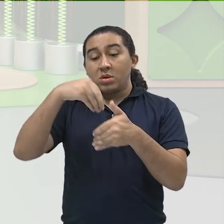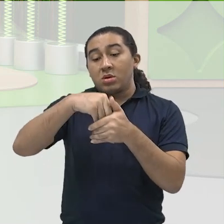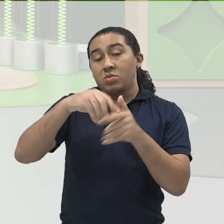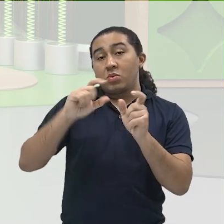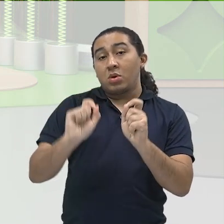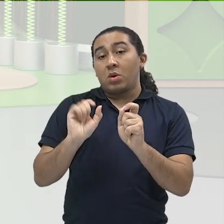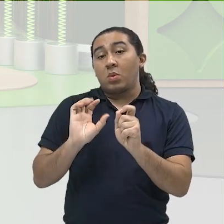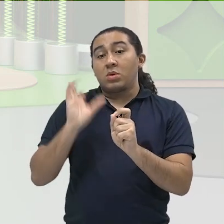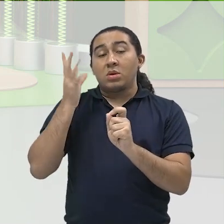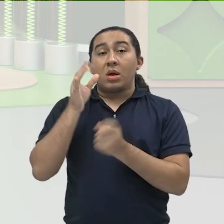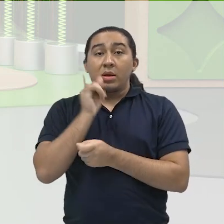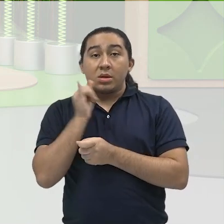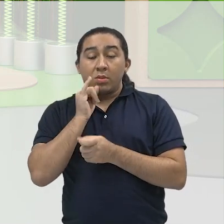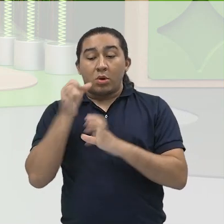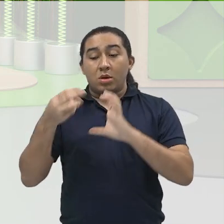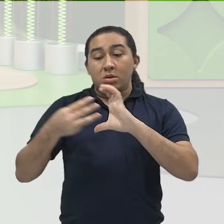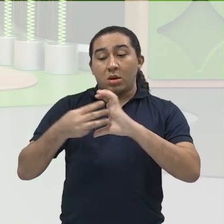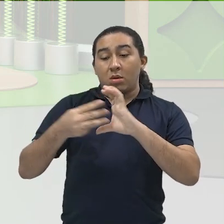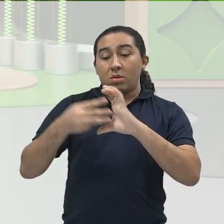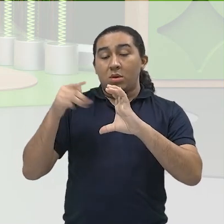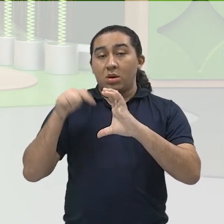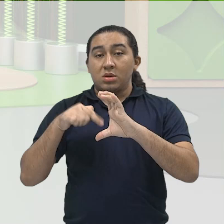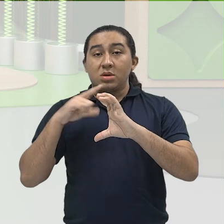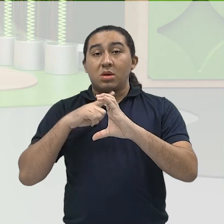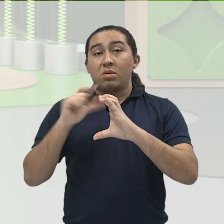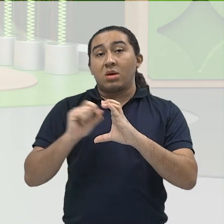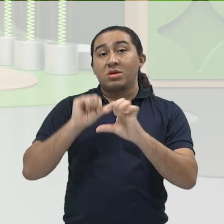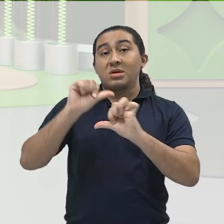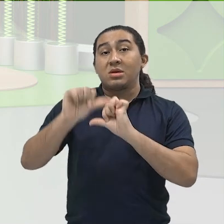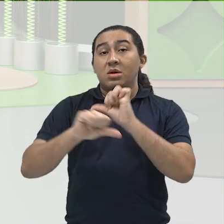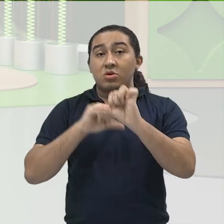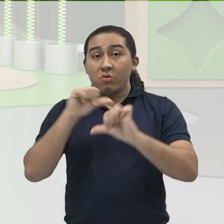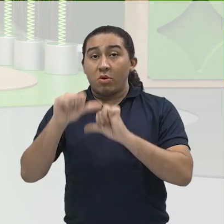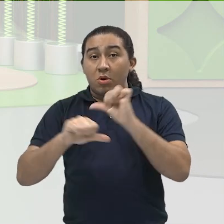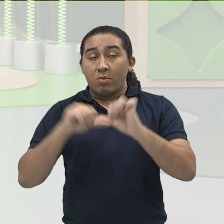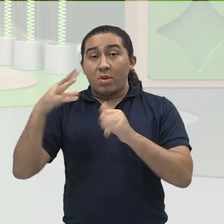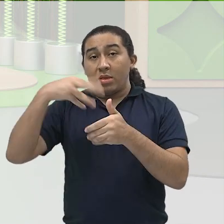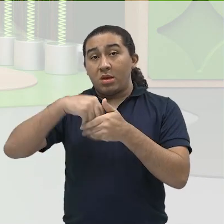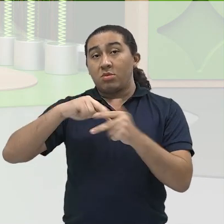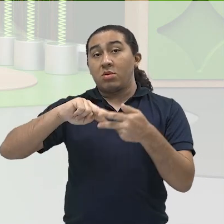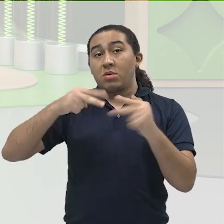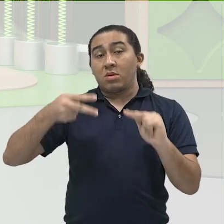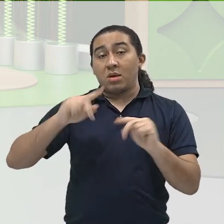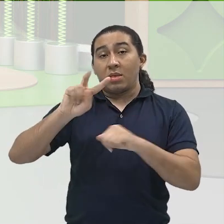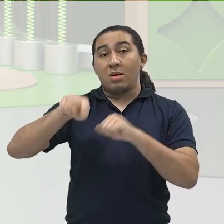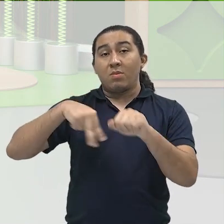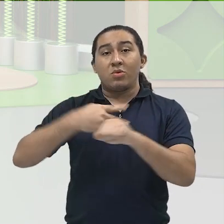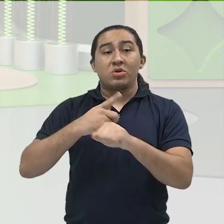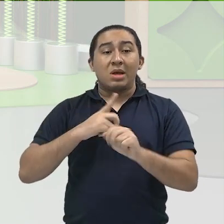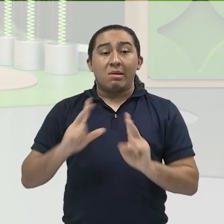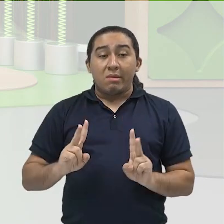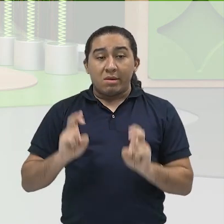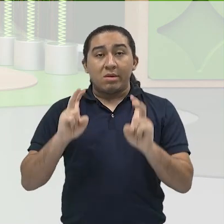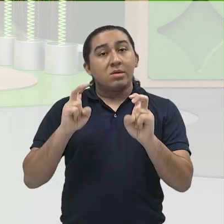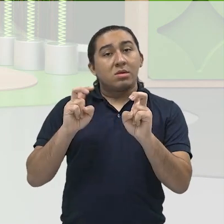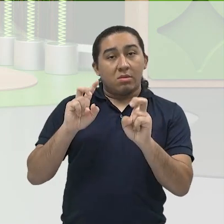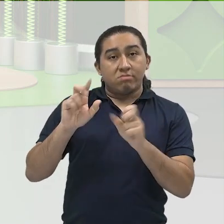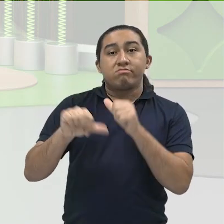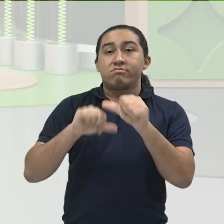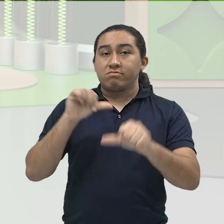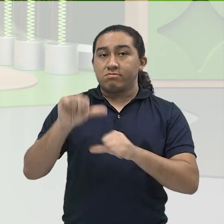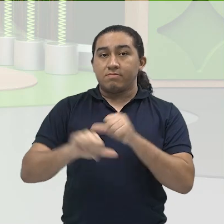ocasionar com que essas células elas fiquem, né, modificadas e aí elas vão se tornar cancerígenas,